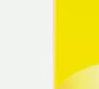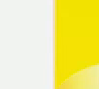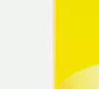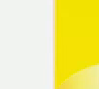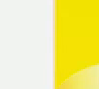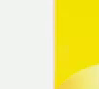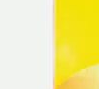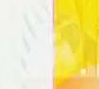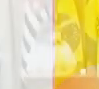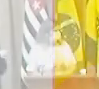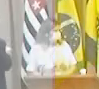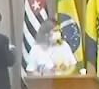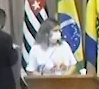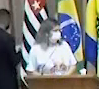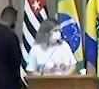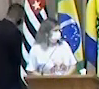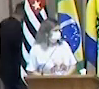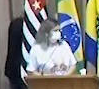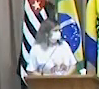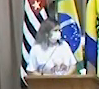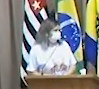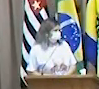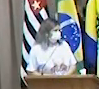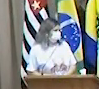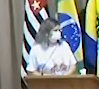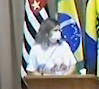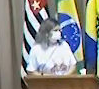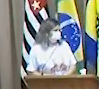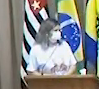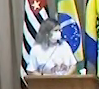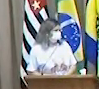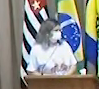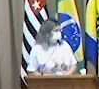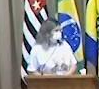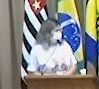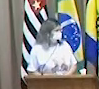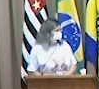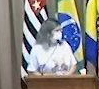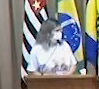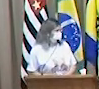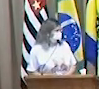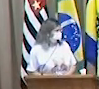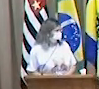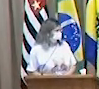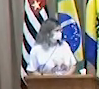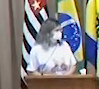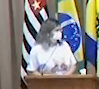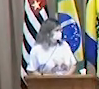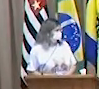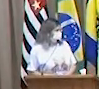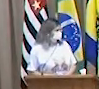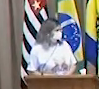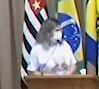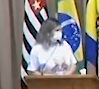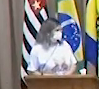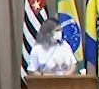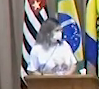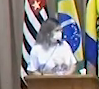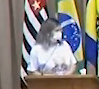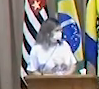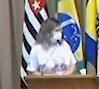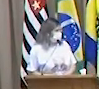amarela na frente da câmara também. E acredito que